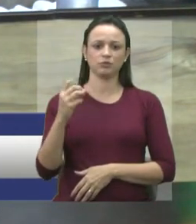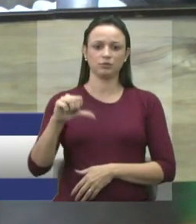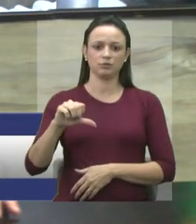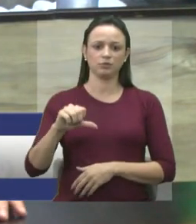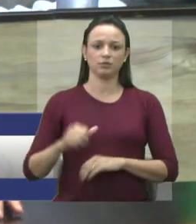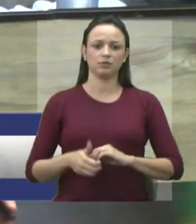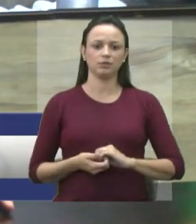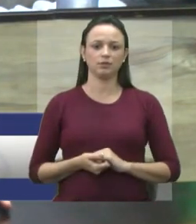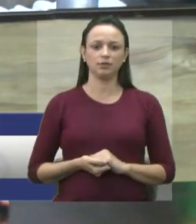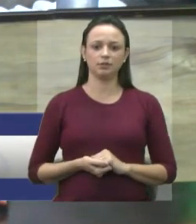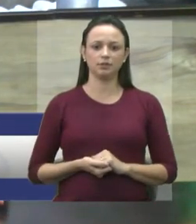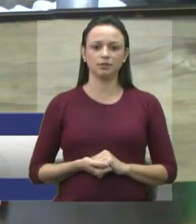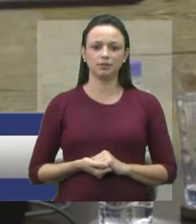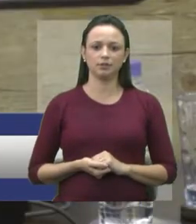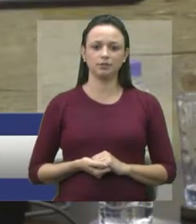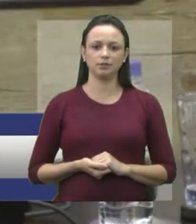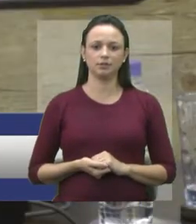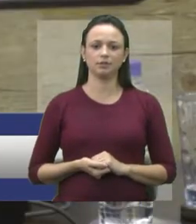2019.